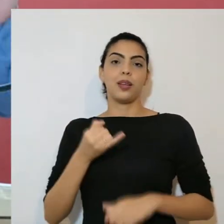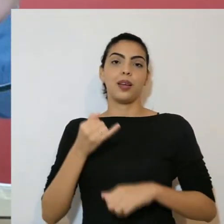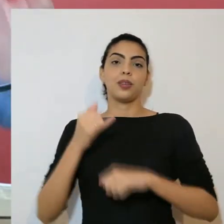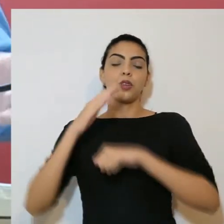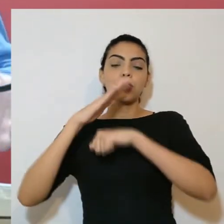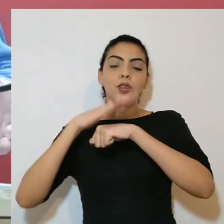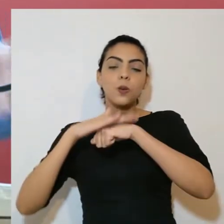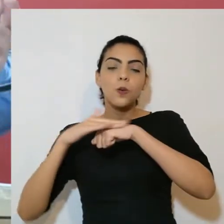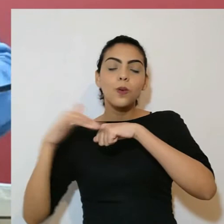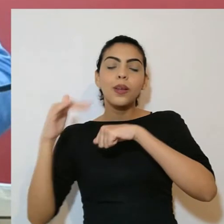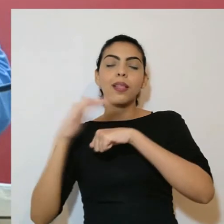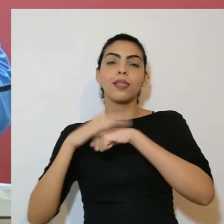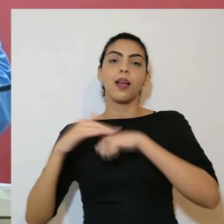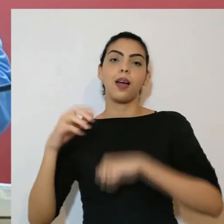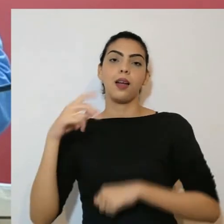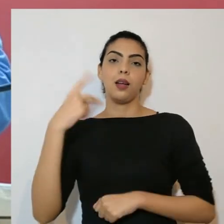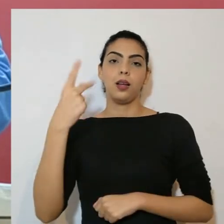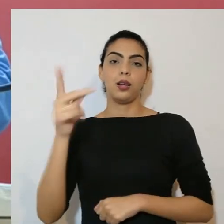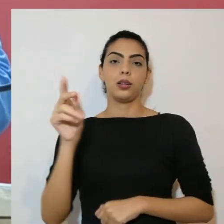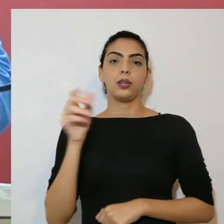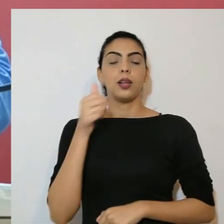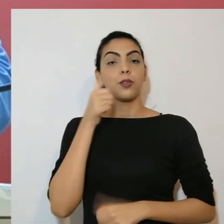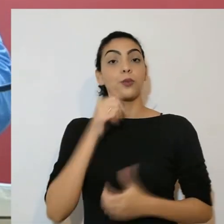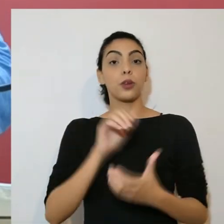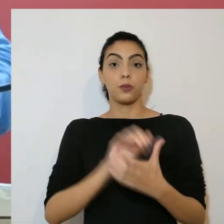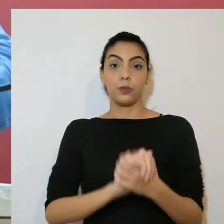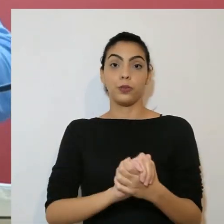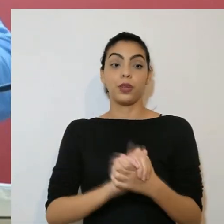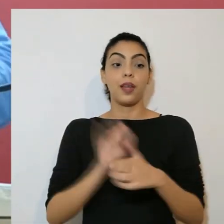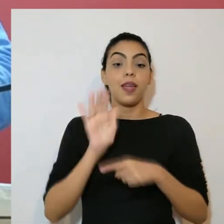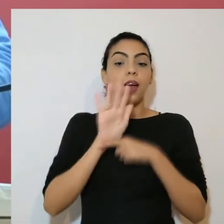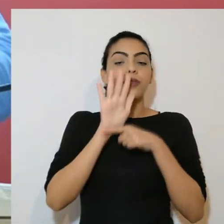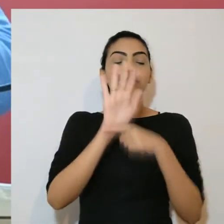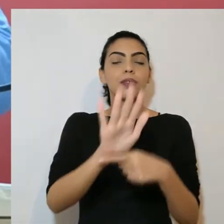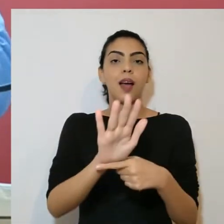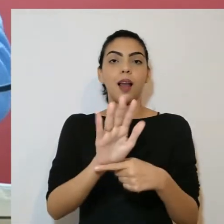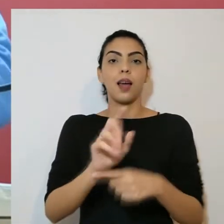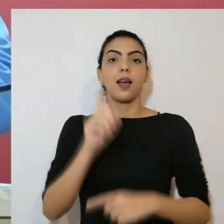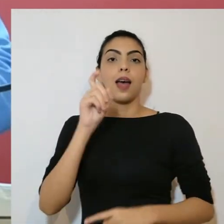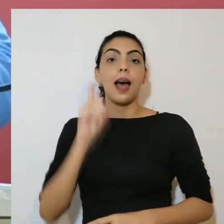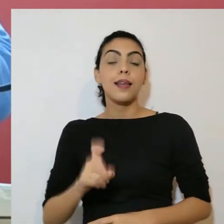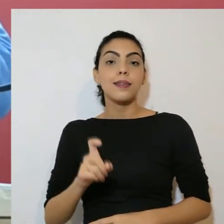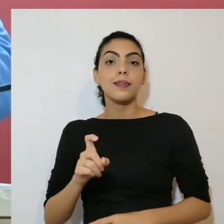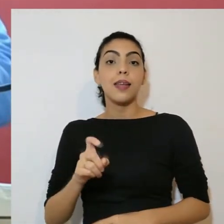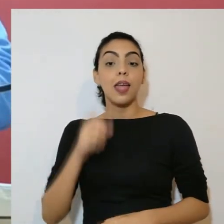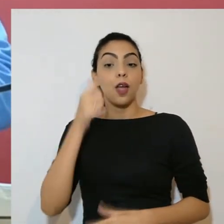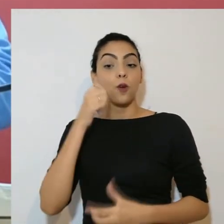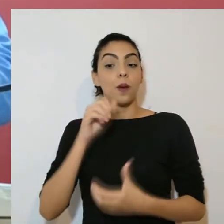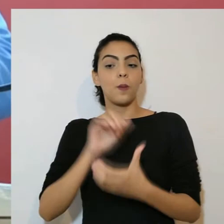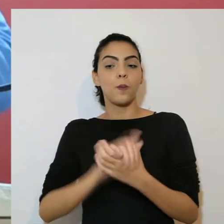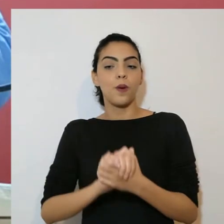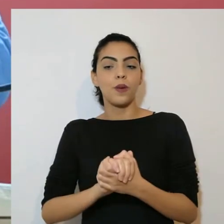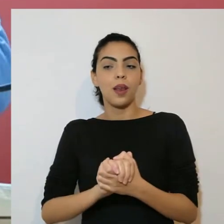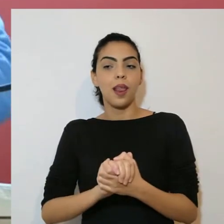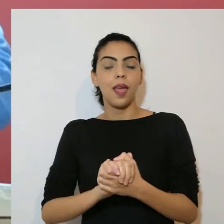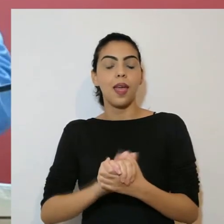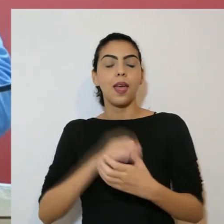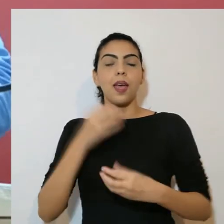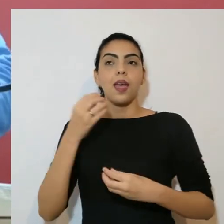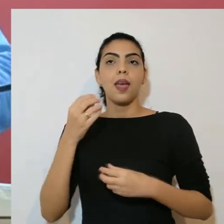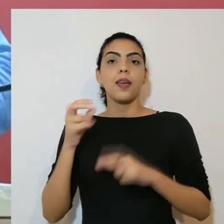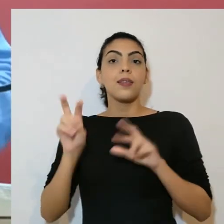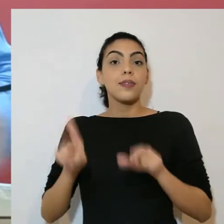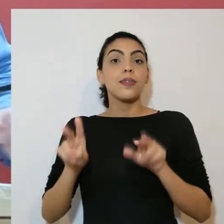privilégio agora de cuidar da sua esposa, de ajudá-la a ser uma mulher